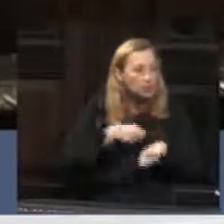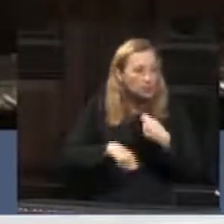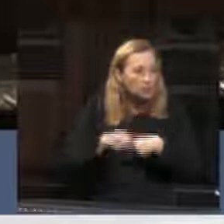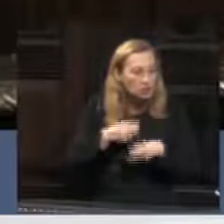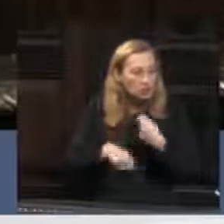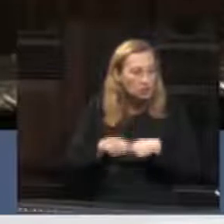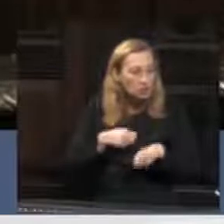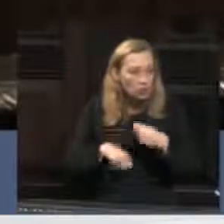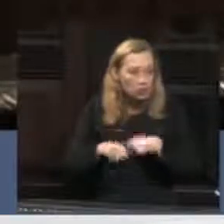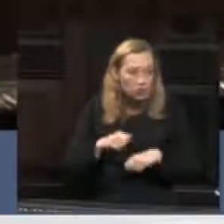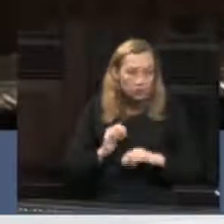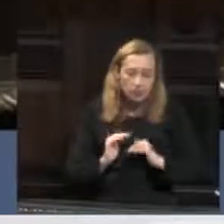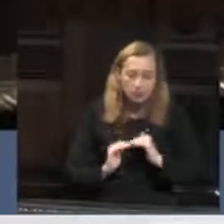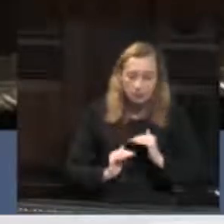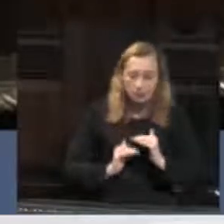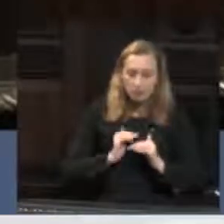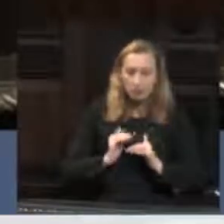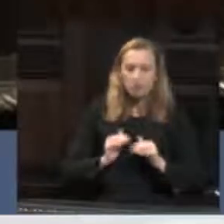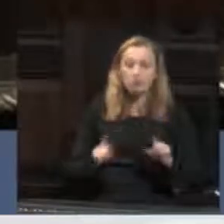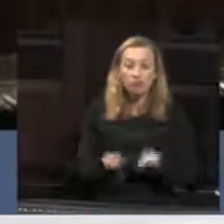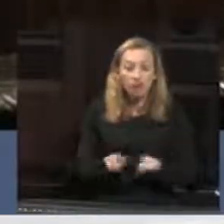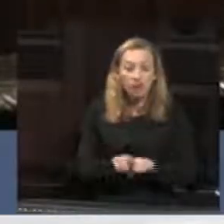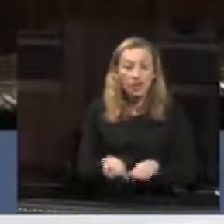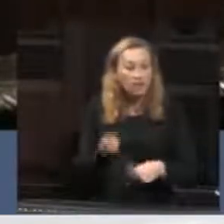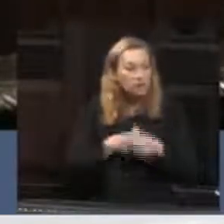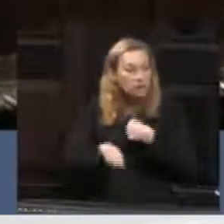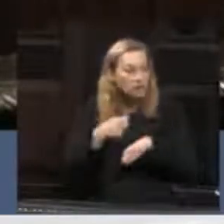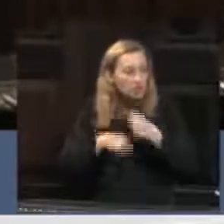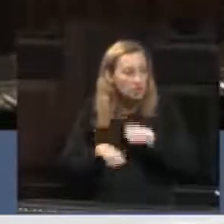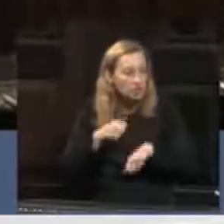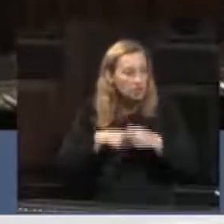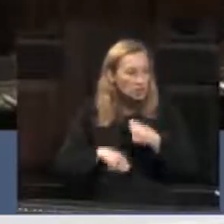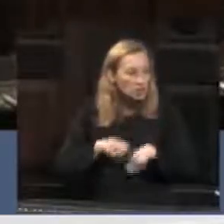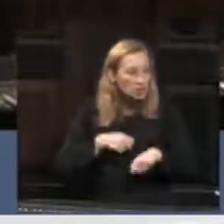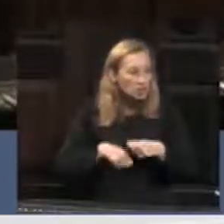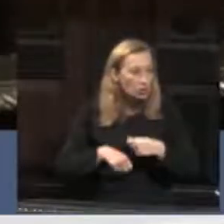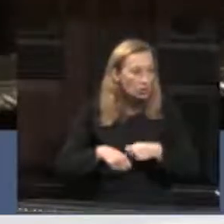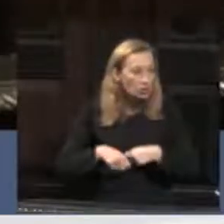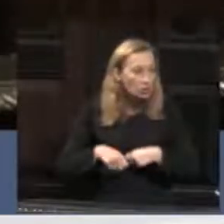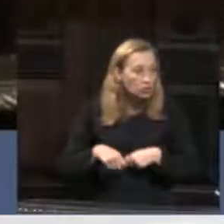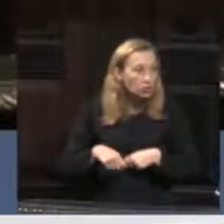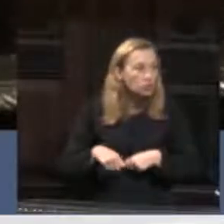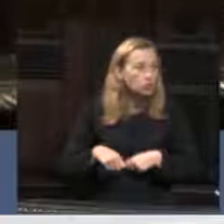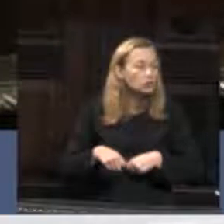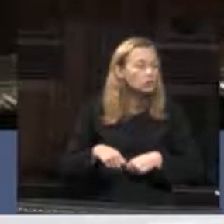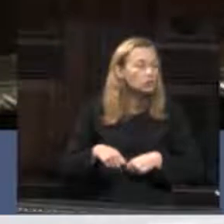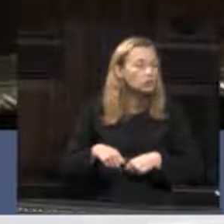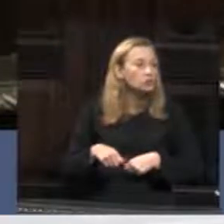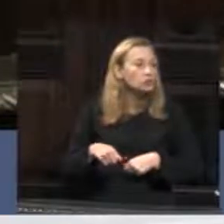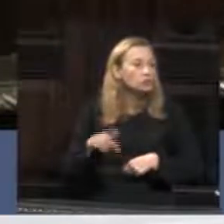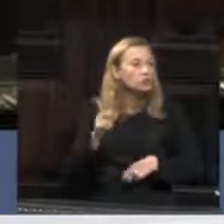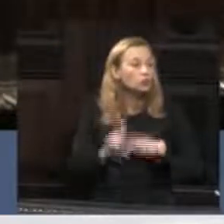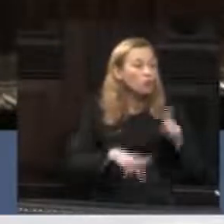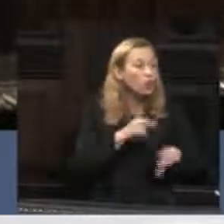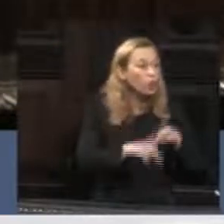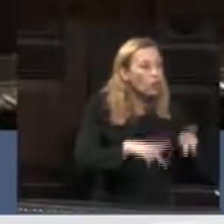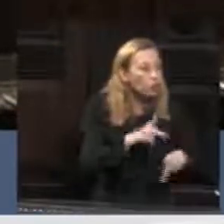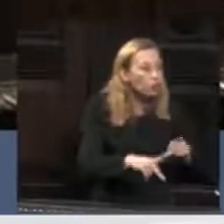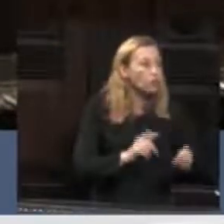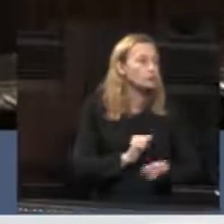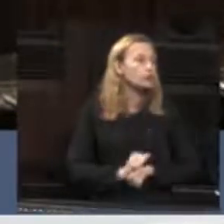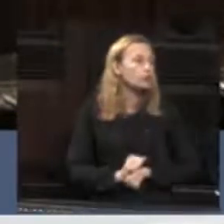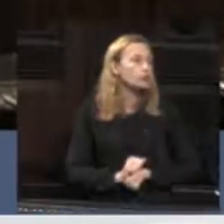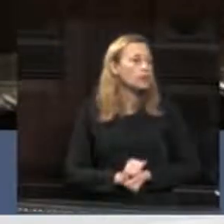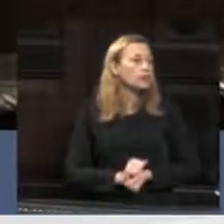criativa, da economia popular, da agroecologia, uma